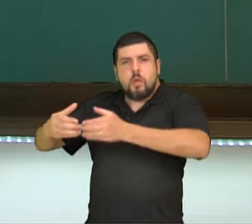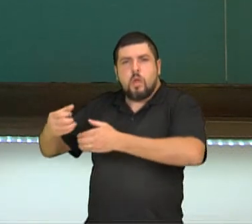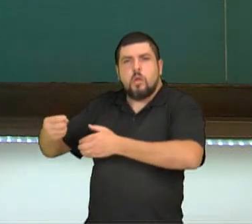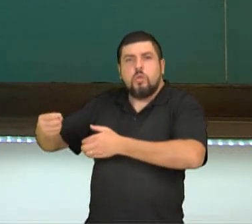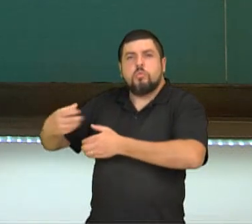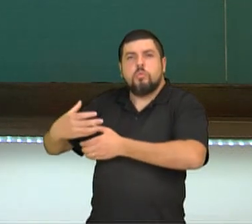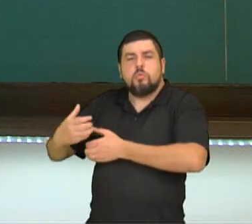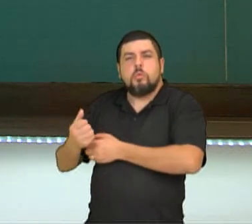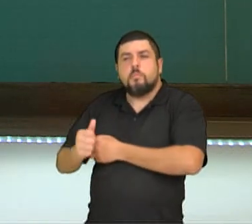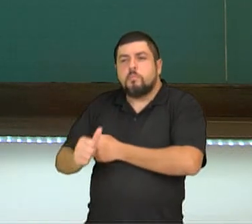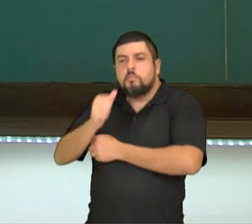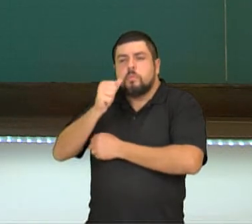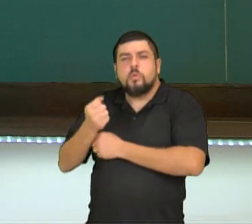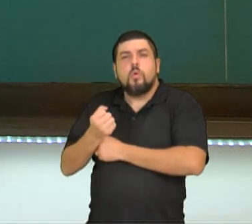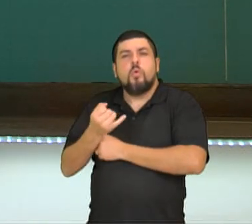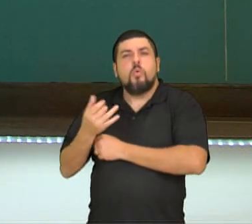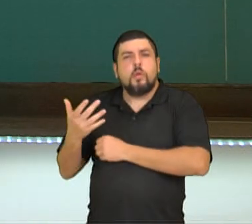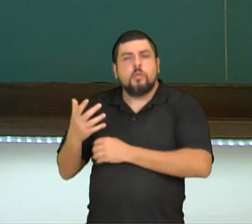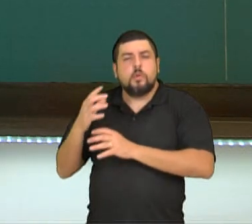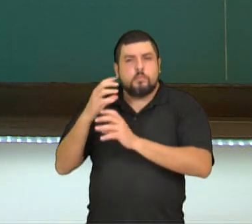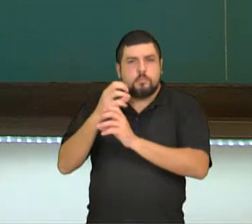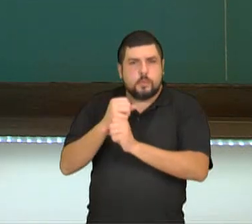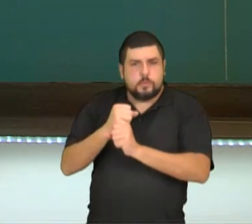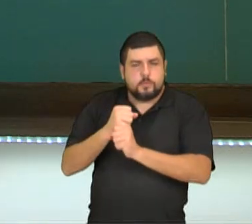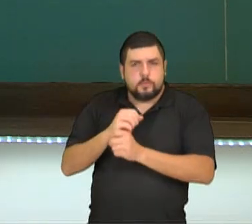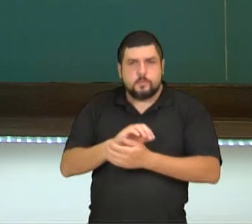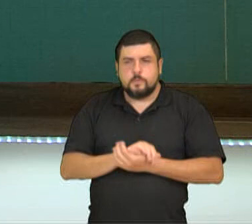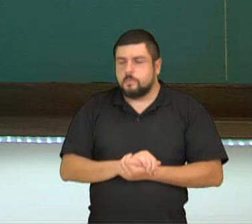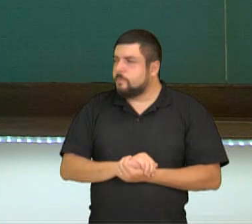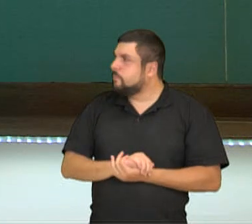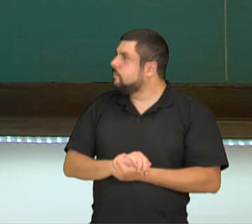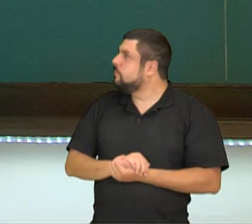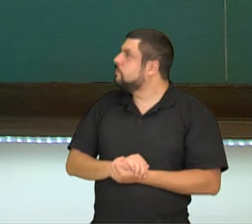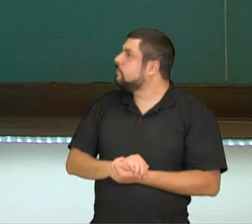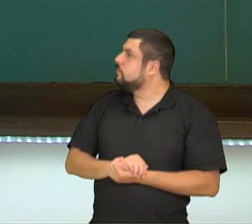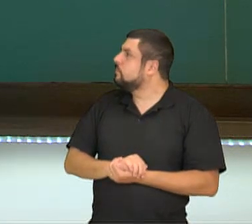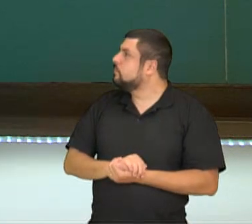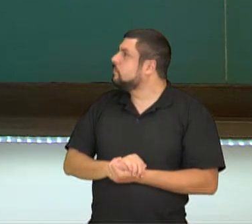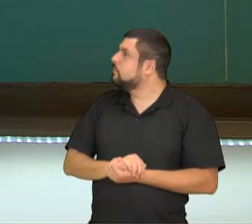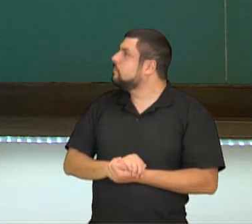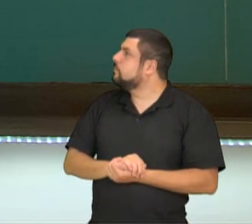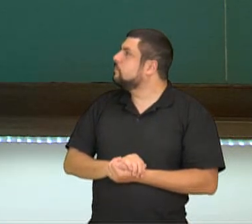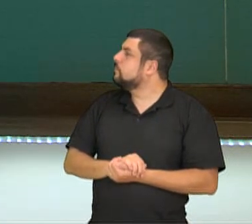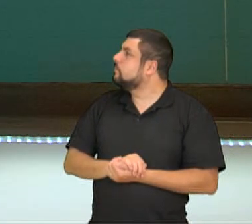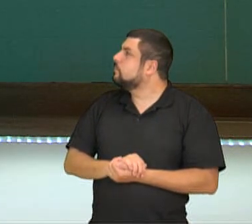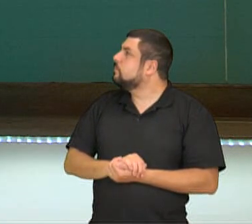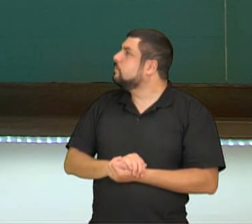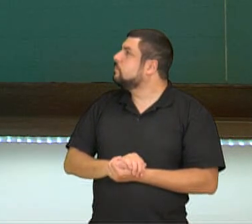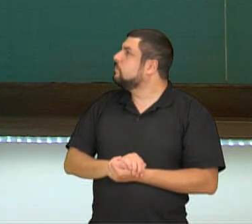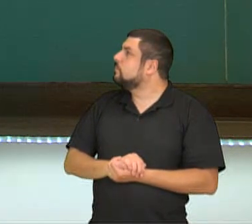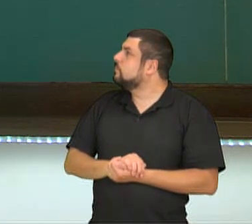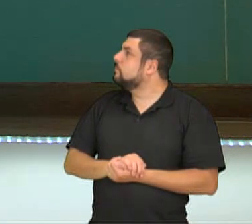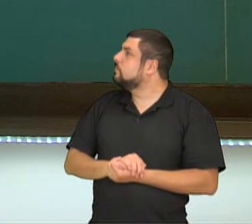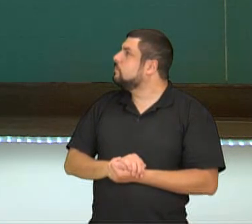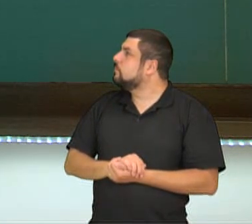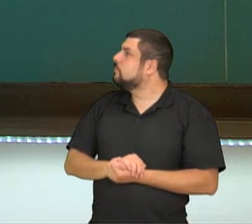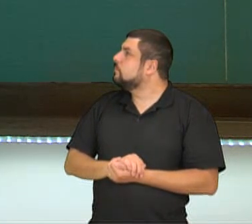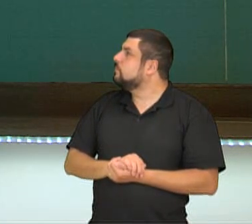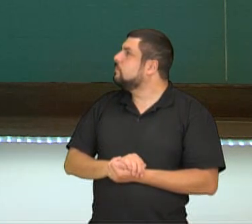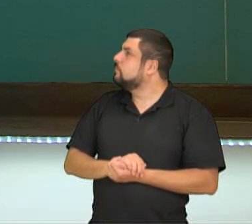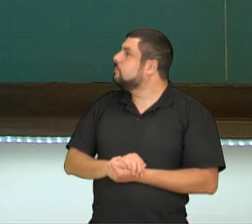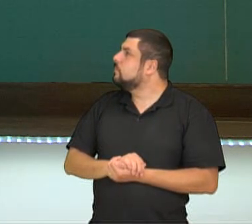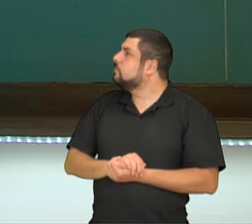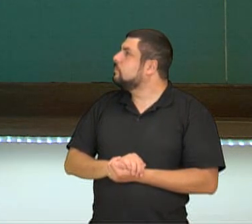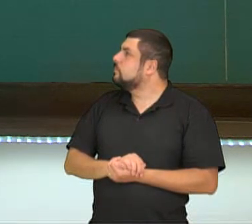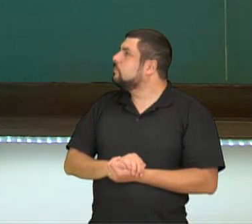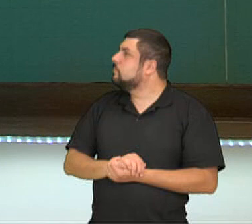minha equação. C1, V1, C2, V2. Então, C1 é 25, o V1 eu quero descobrir aqui. O C2,